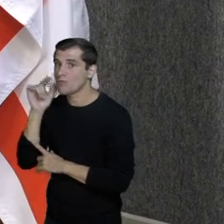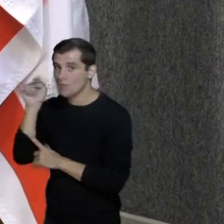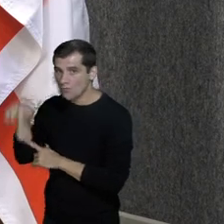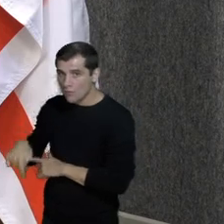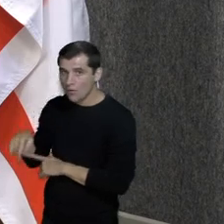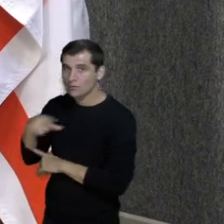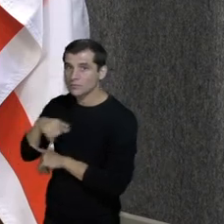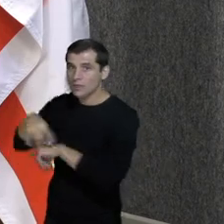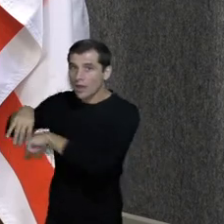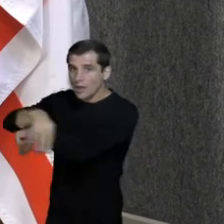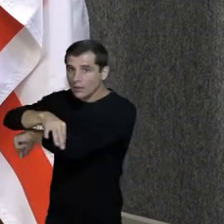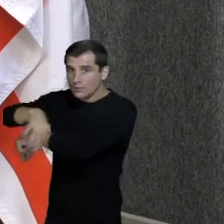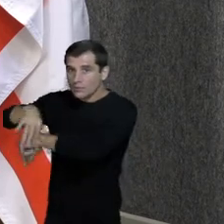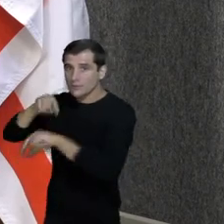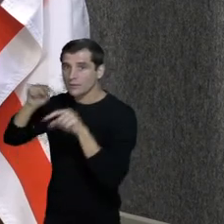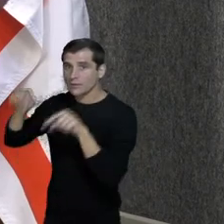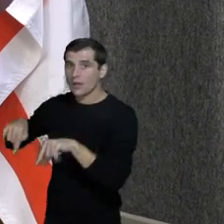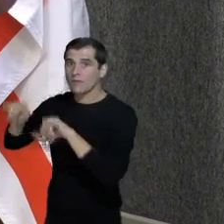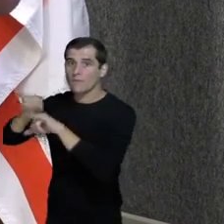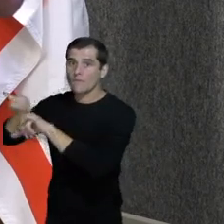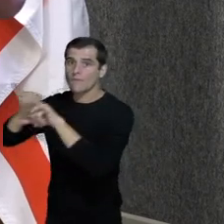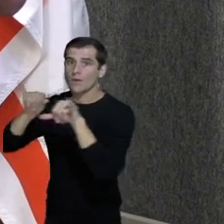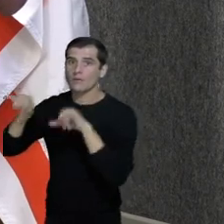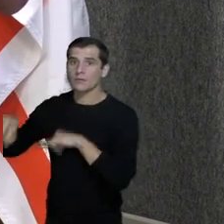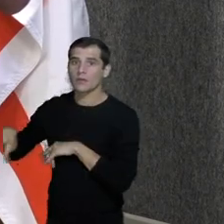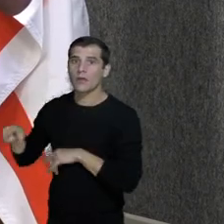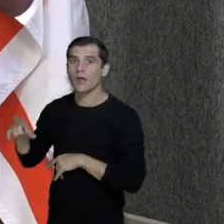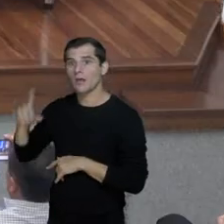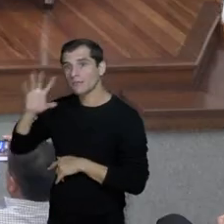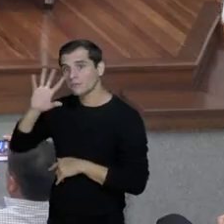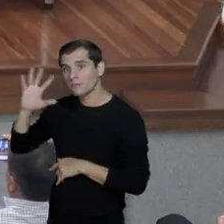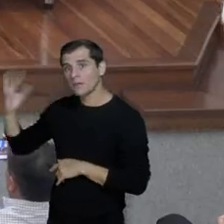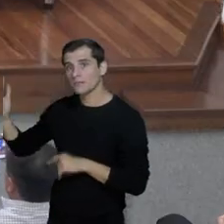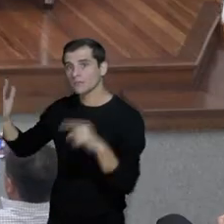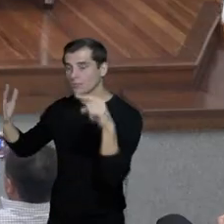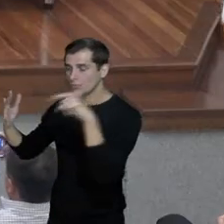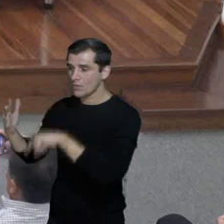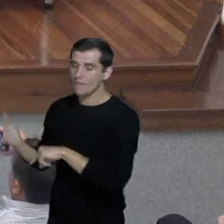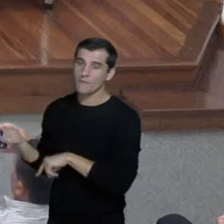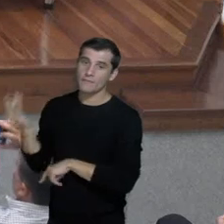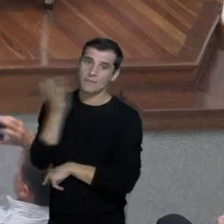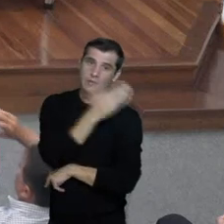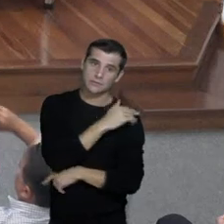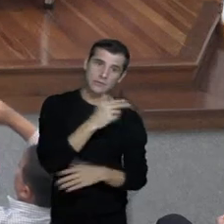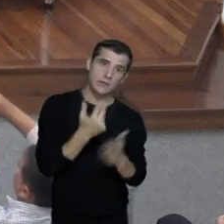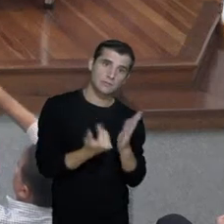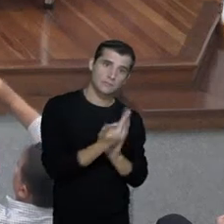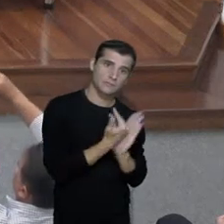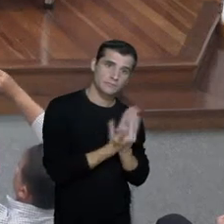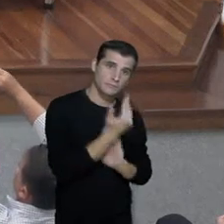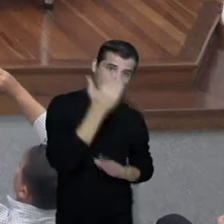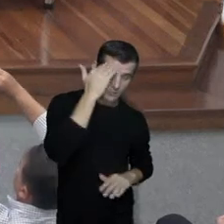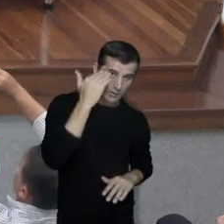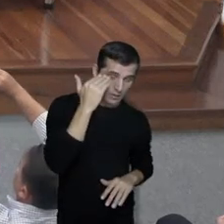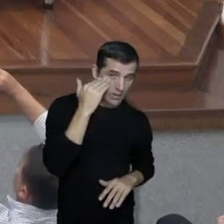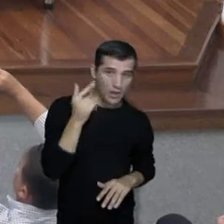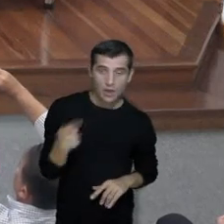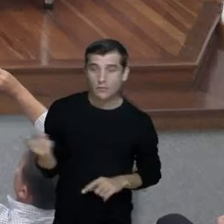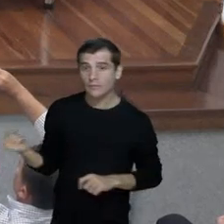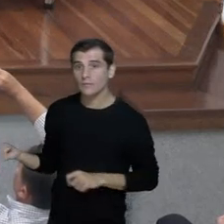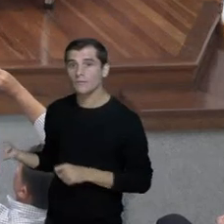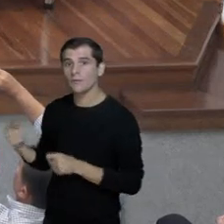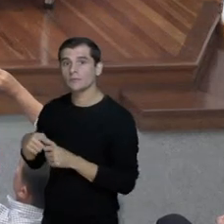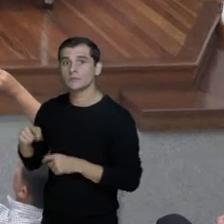decidi fazer o caminho inverso eh daquele artista que tinha começado desenhando já isso em